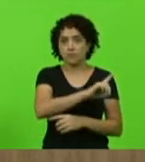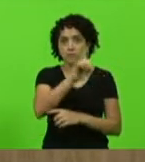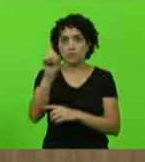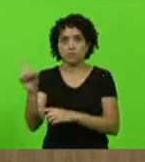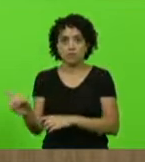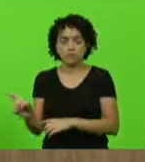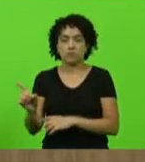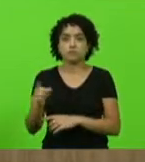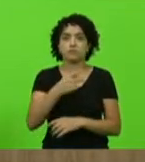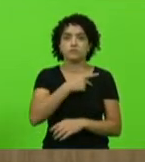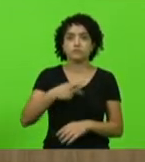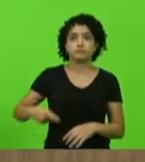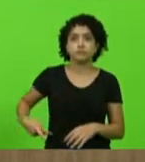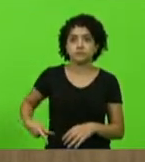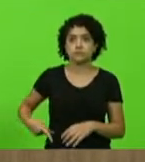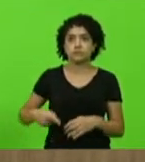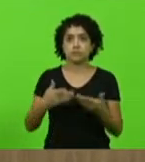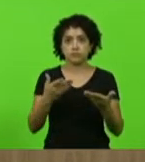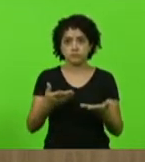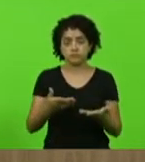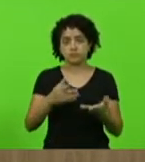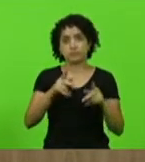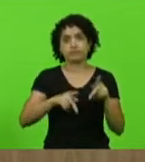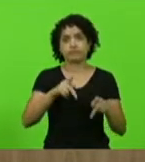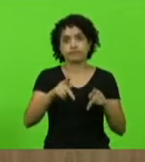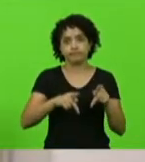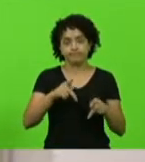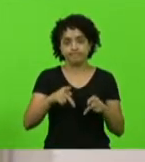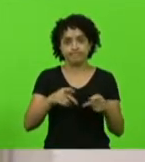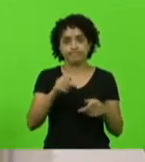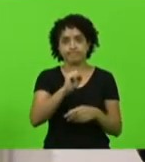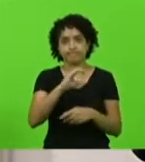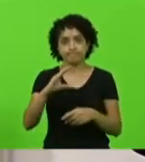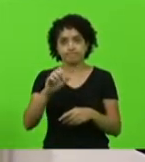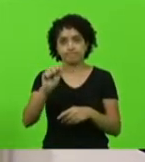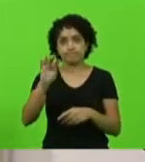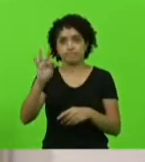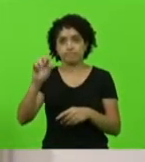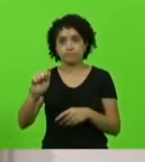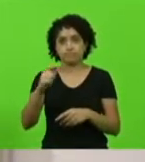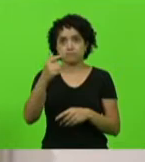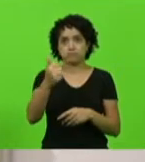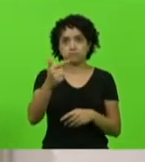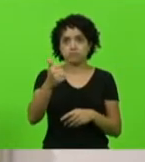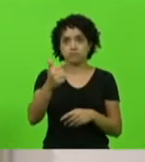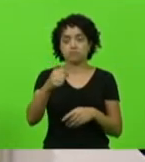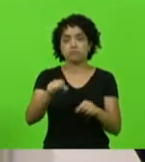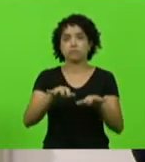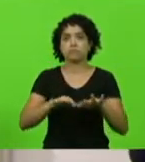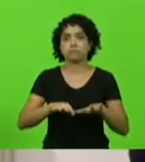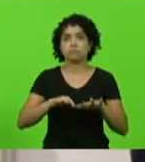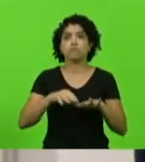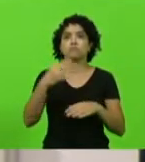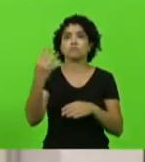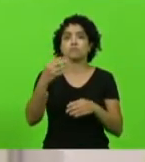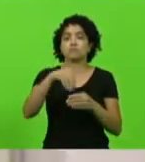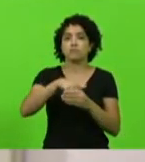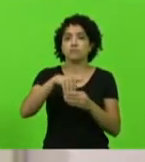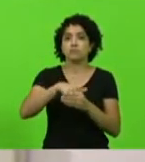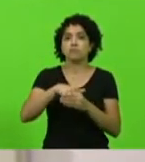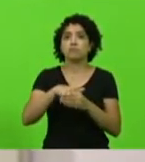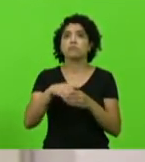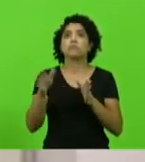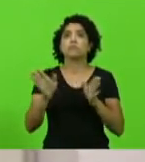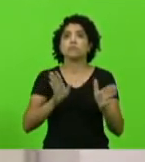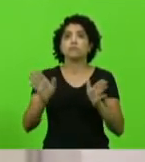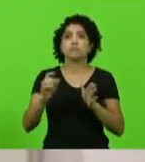presidente, colegas deputados, cidadãos catarinenses. Ata da 12ª sessão ordinária da 4ª sessão legislativa